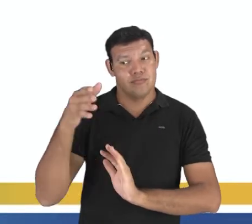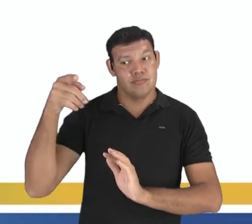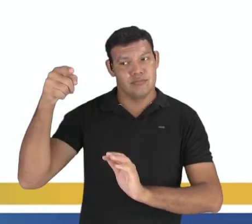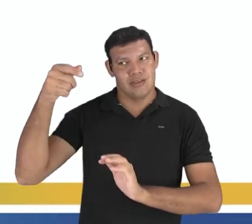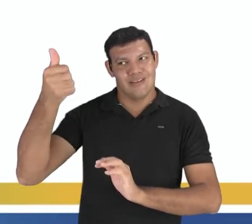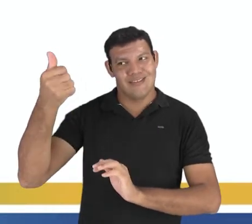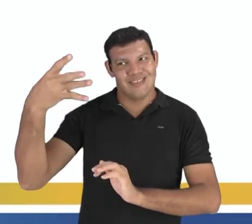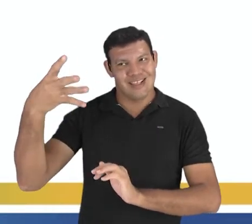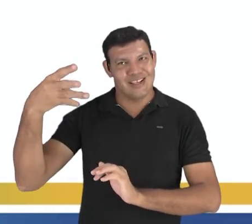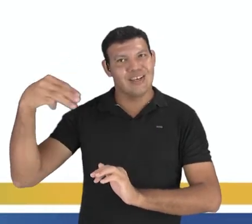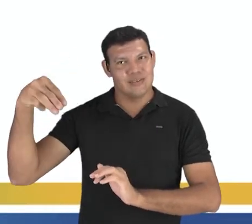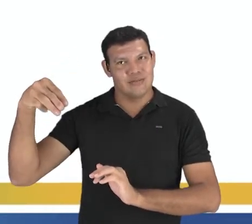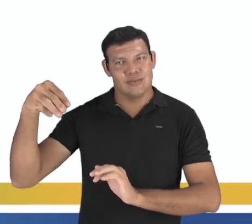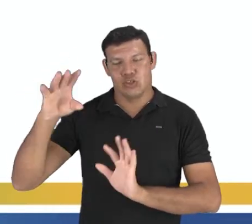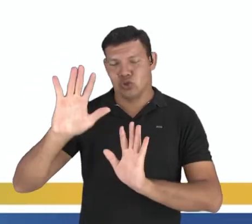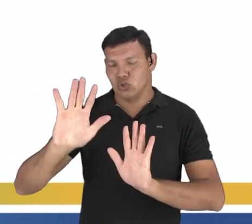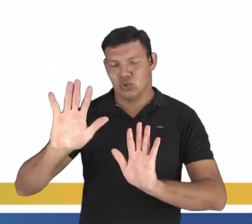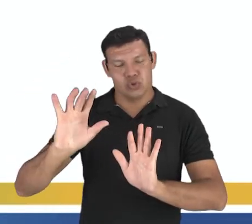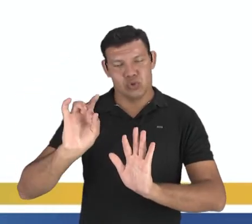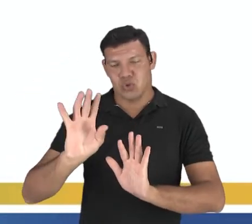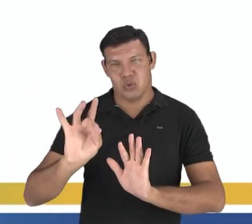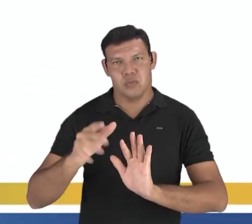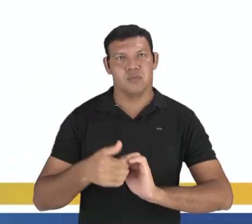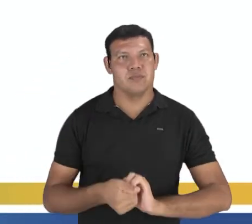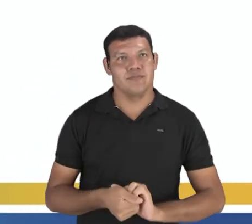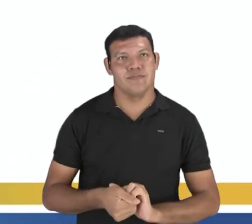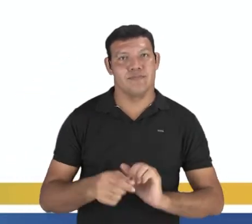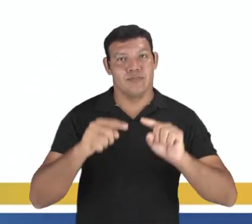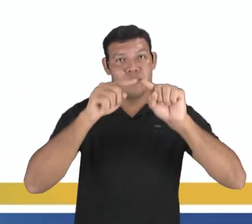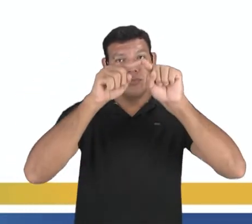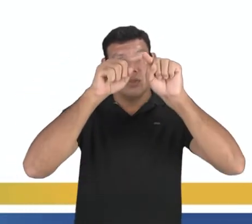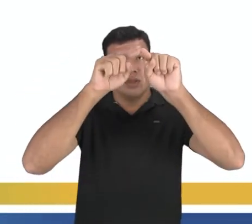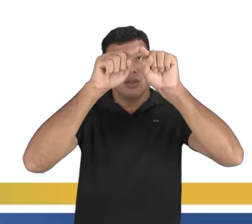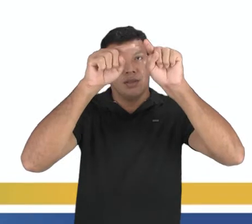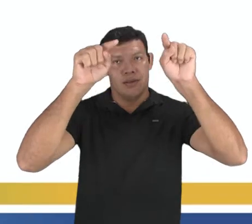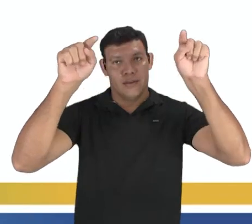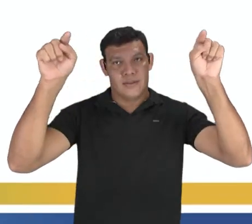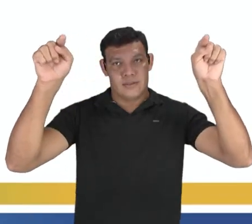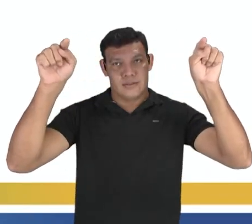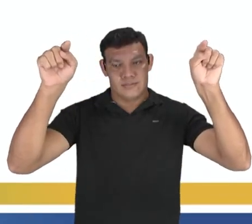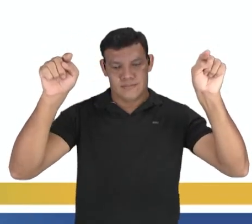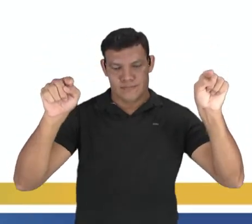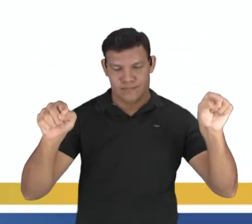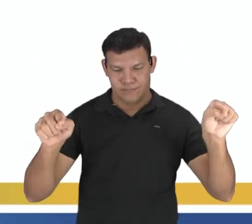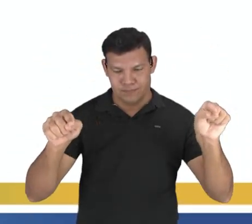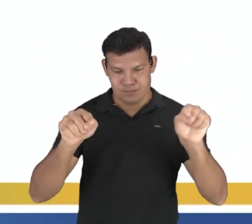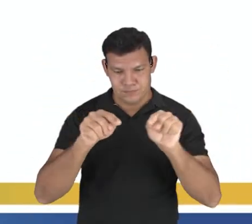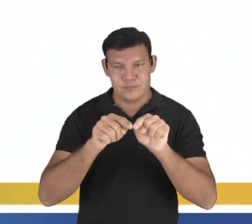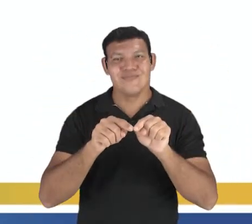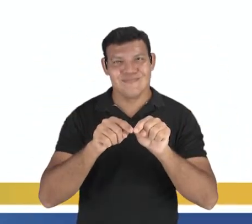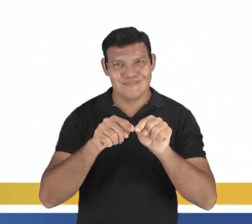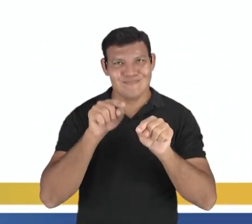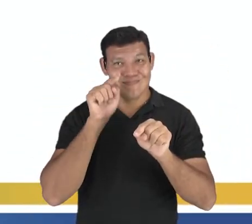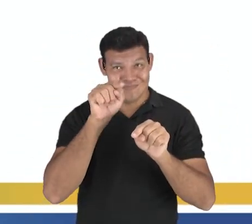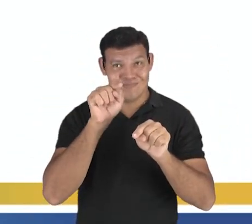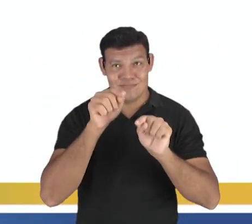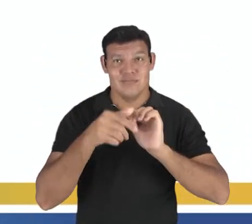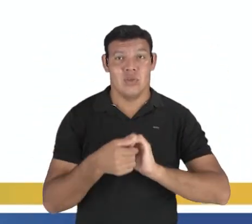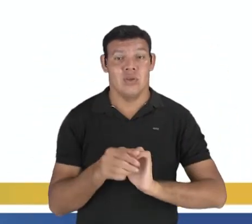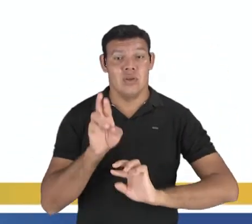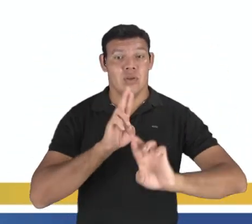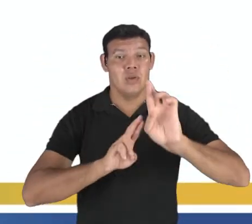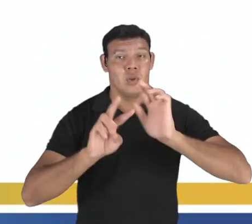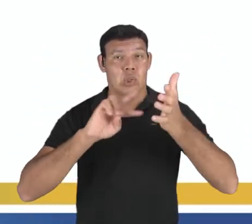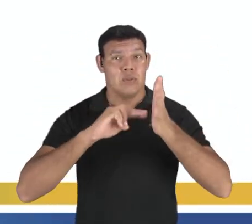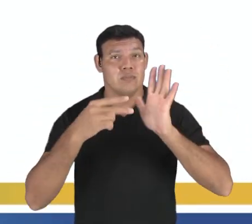metros. Como a figura é uma forma retangular, então isso implica dizer que nós temos